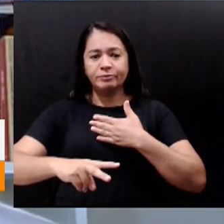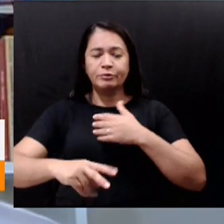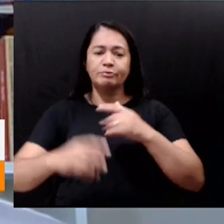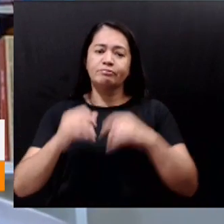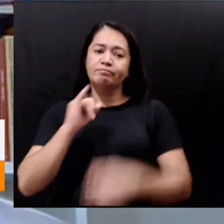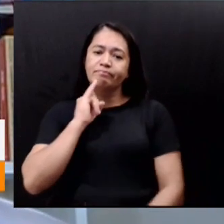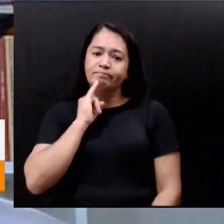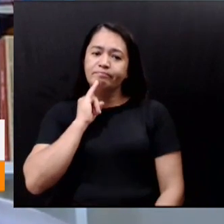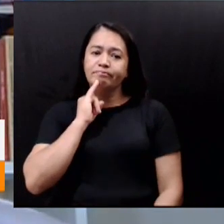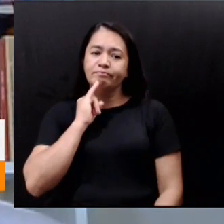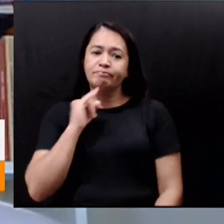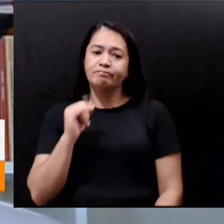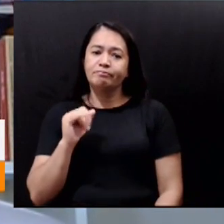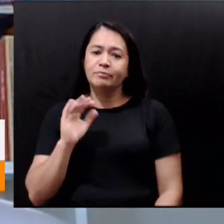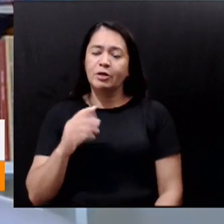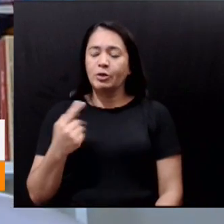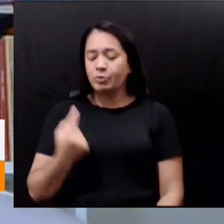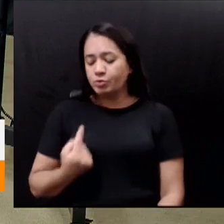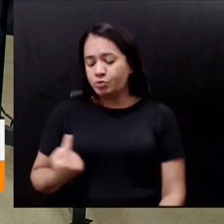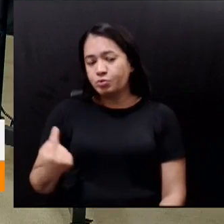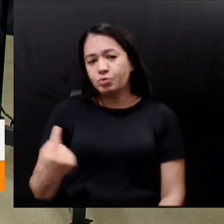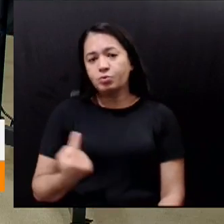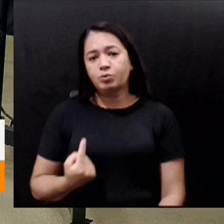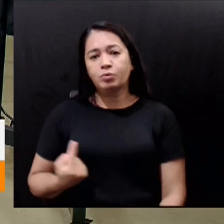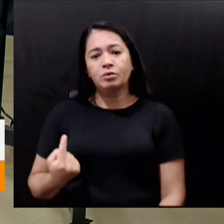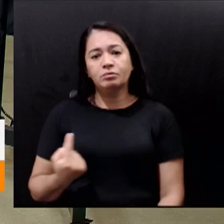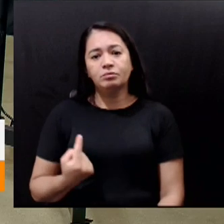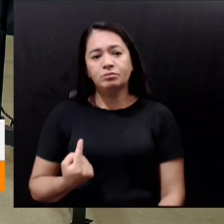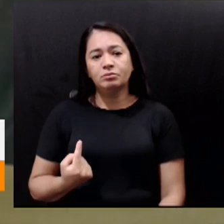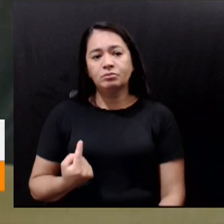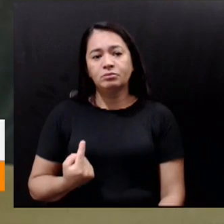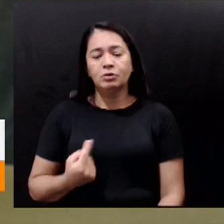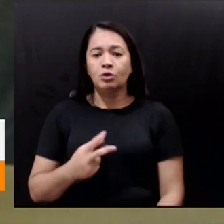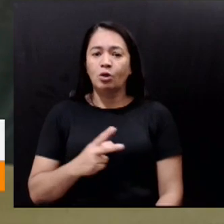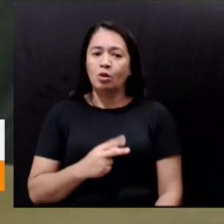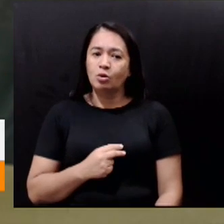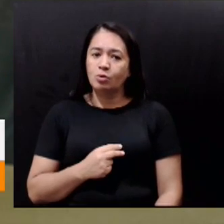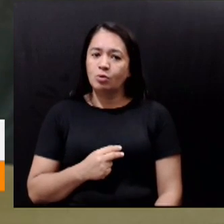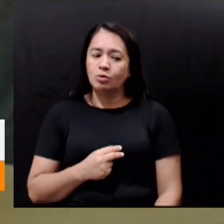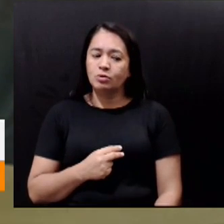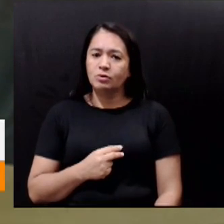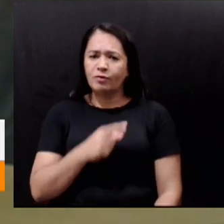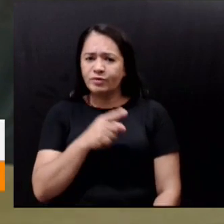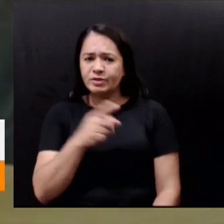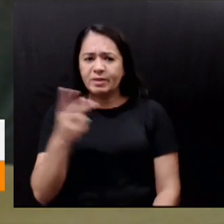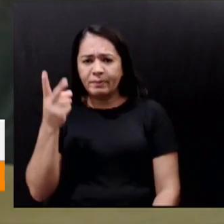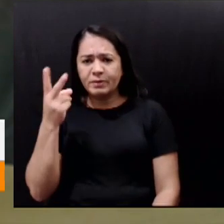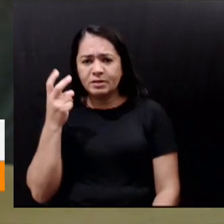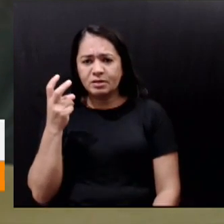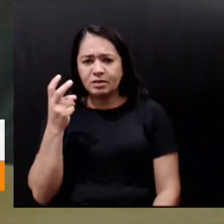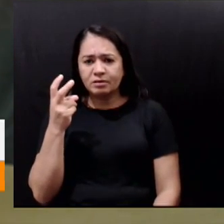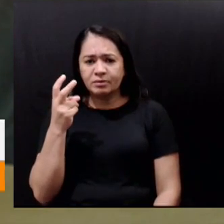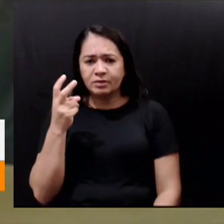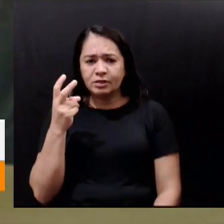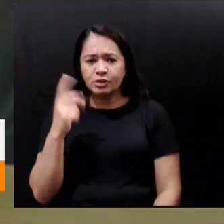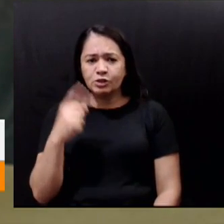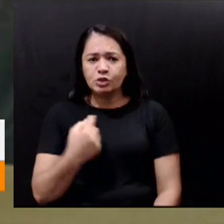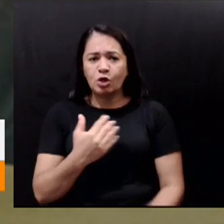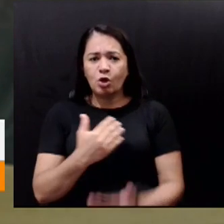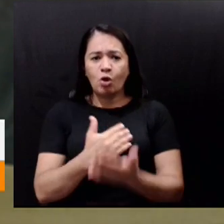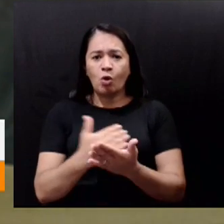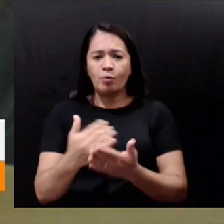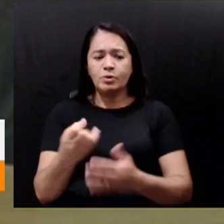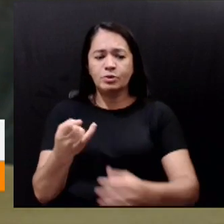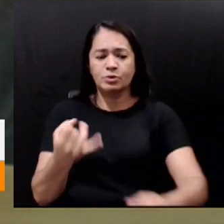o isolamento, né? Poxa vida, né? Você percebe que a gente iniciou falando